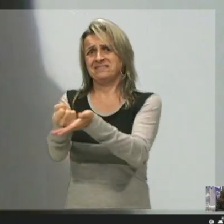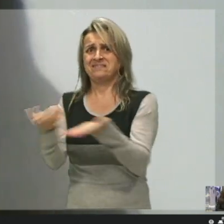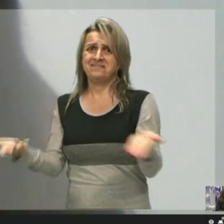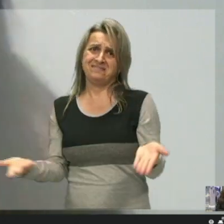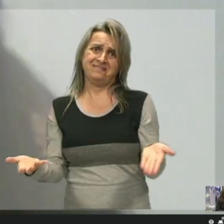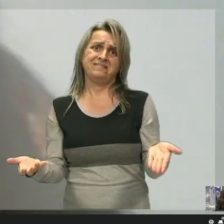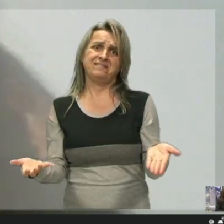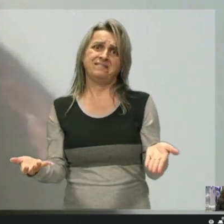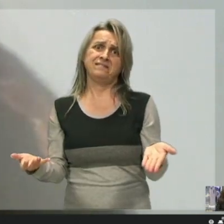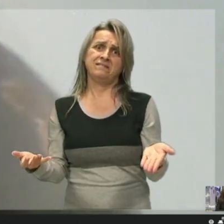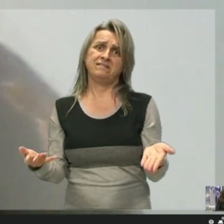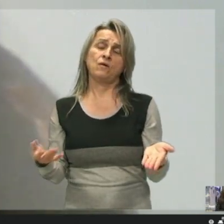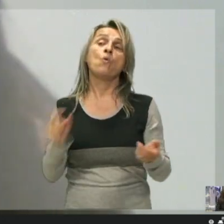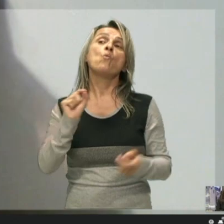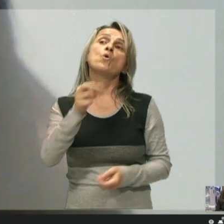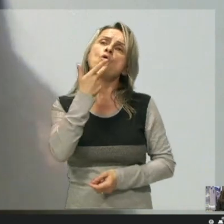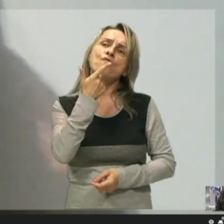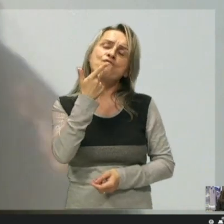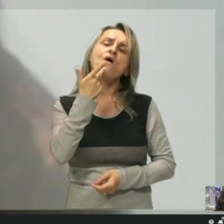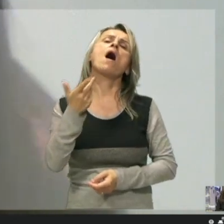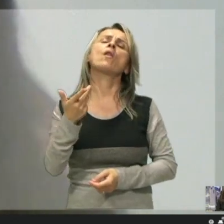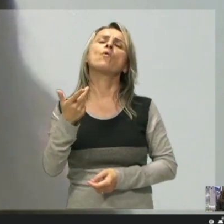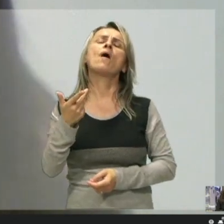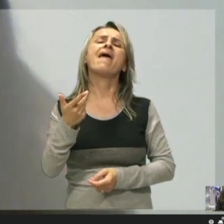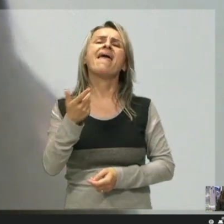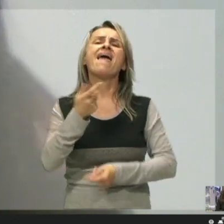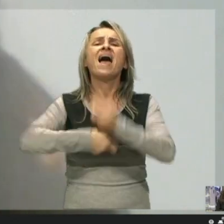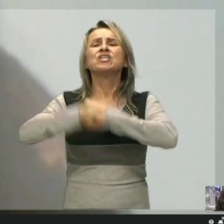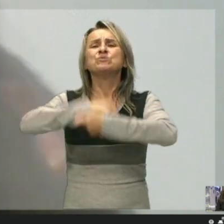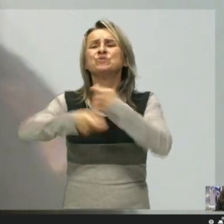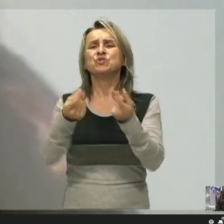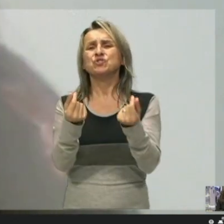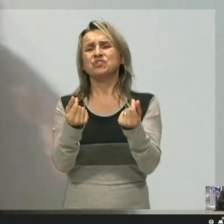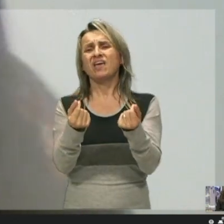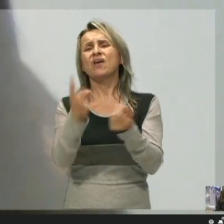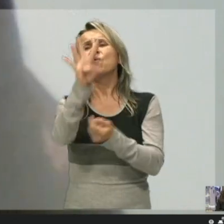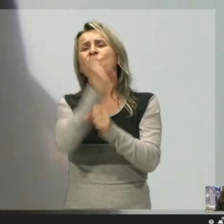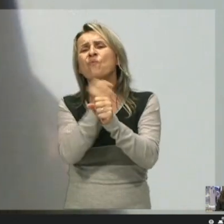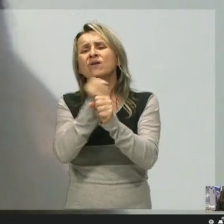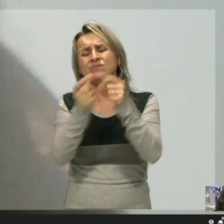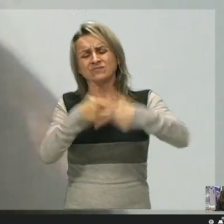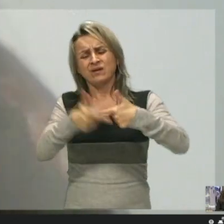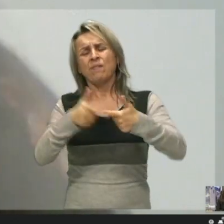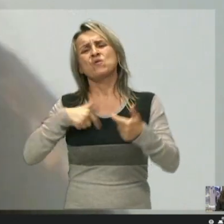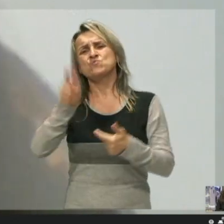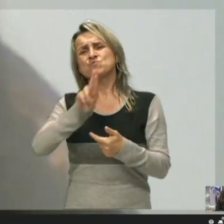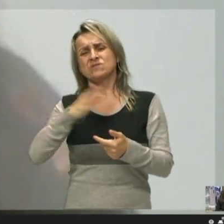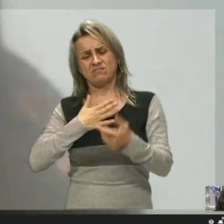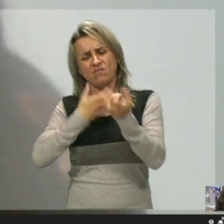de trabalho, a gente usando o nosso carro, nossos espaços, café, papel,